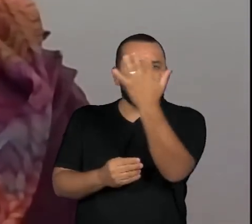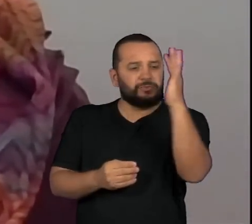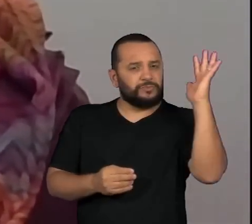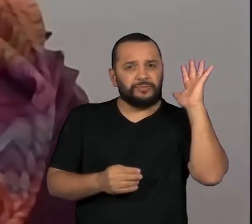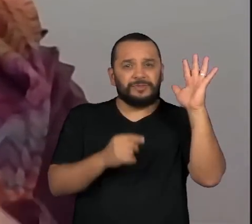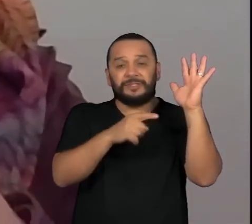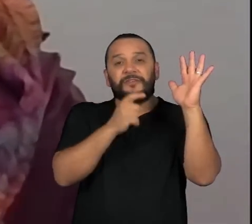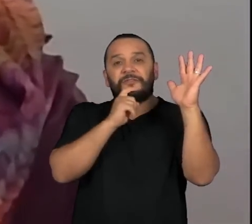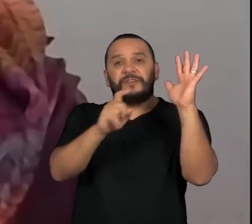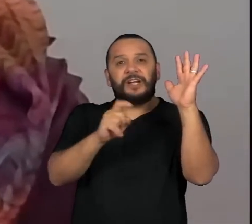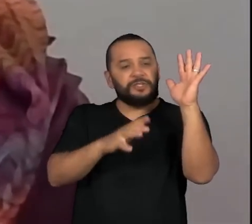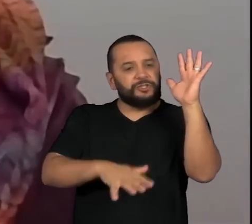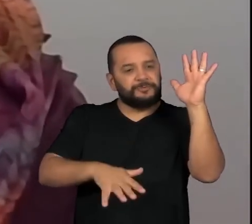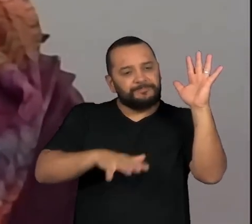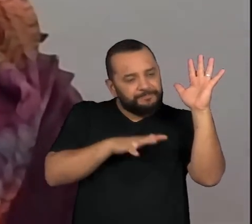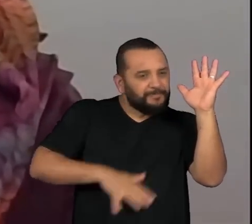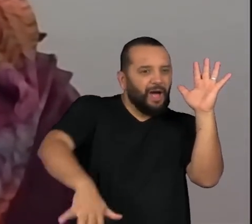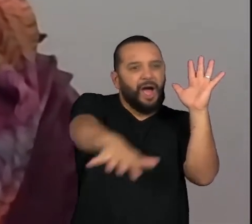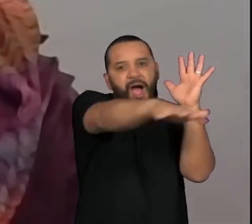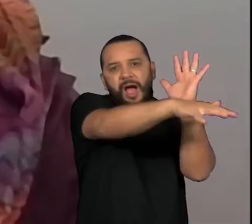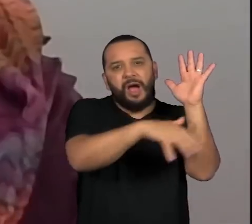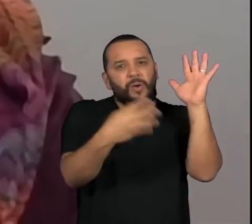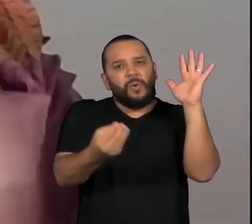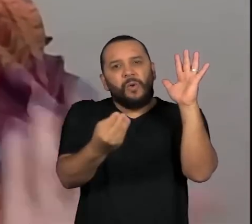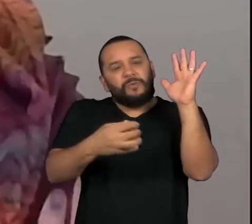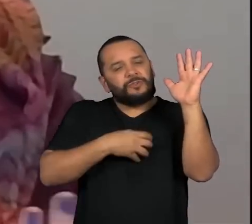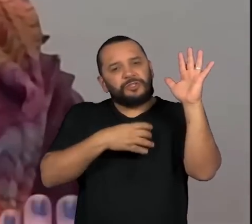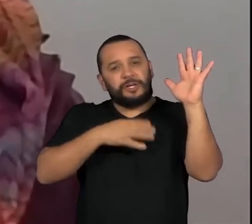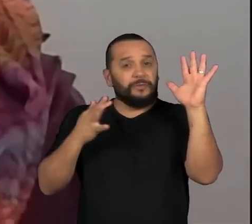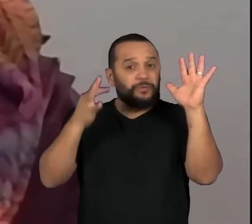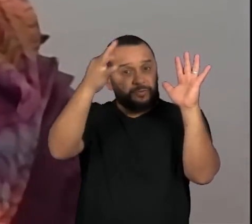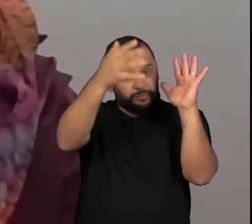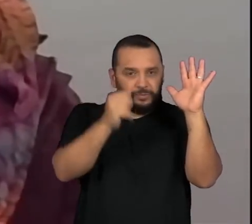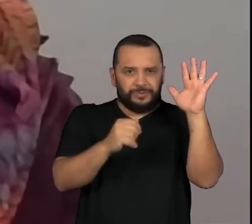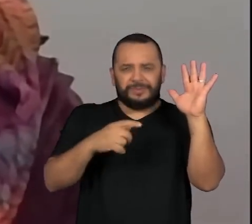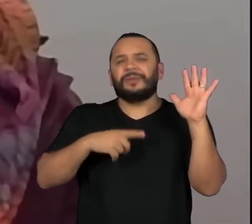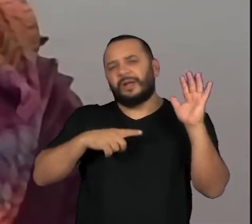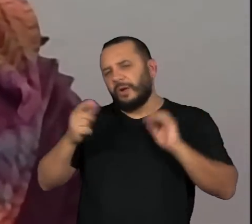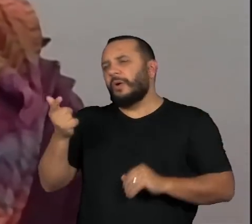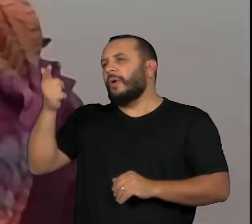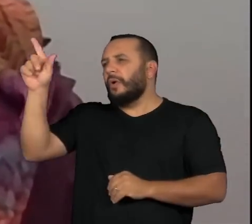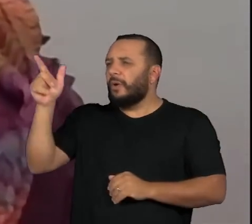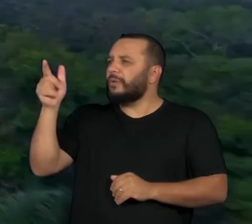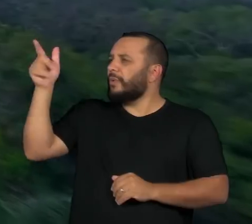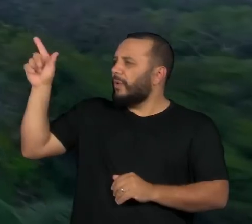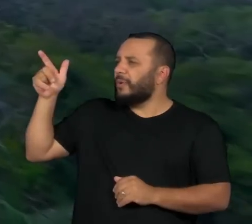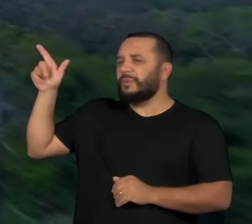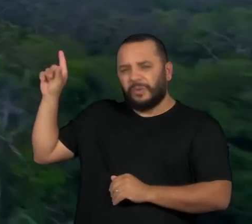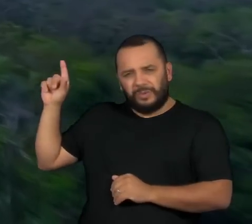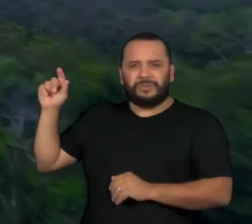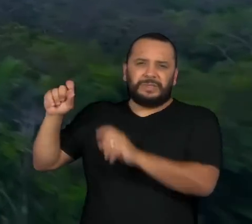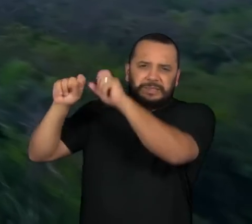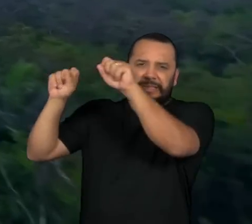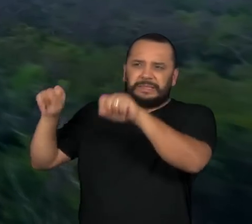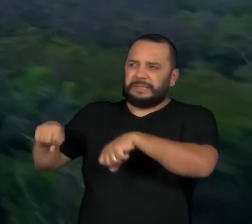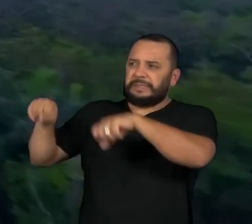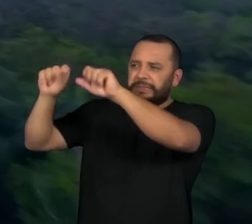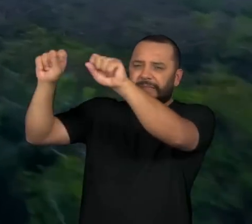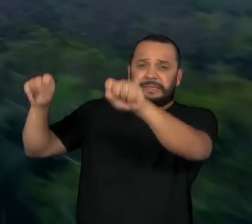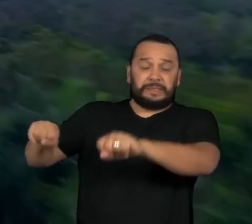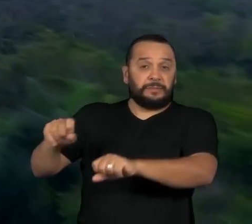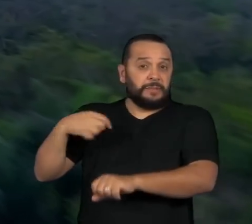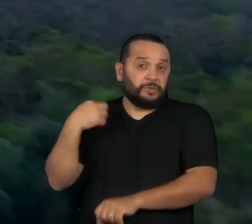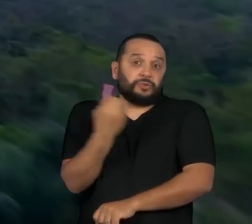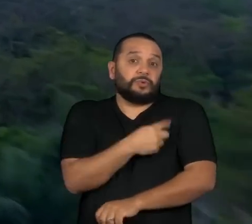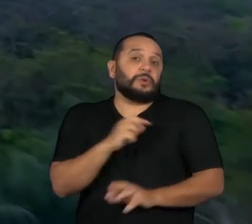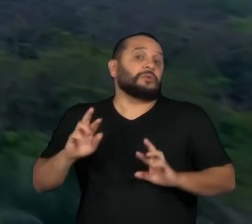comportar? E o diferencial, na verdade, do nosso modelo, entre outros modelos desse tipo de vegetação, é que a gente conseguiu